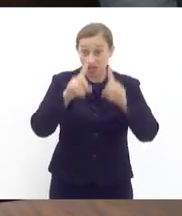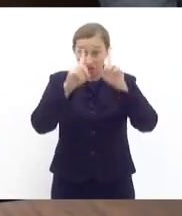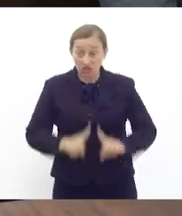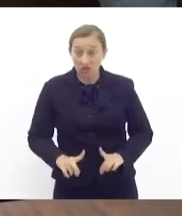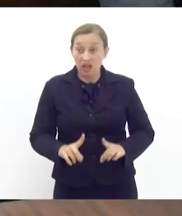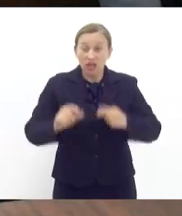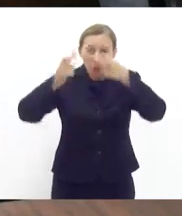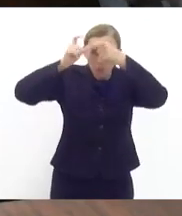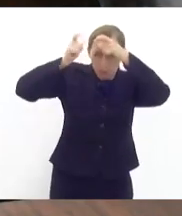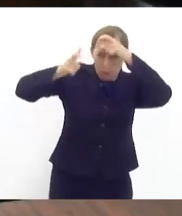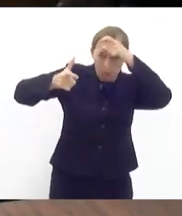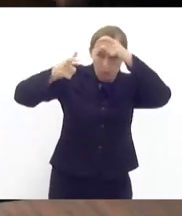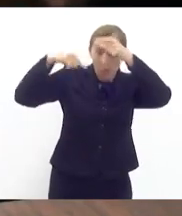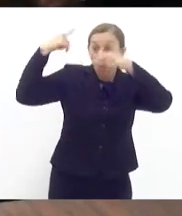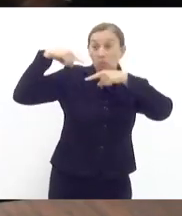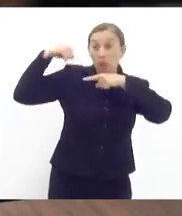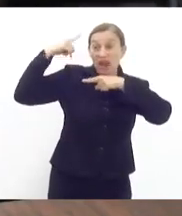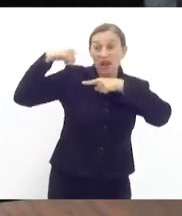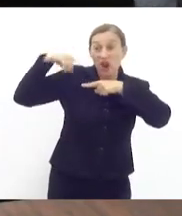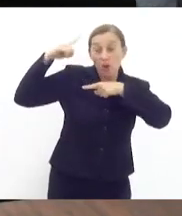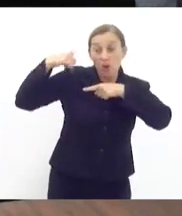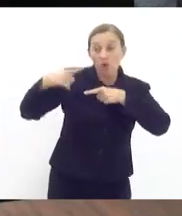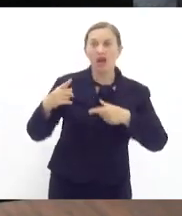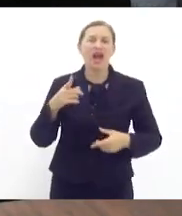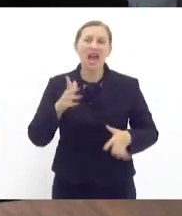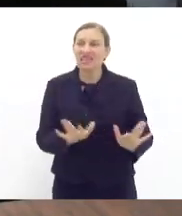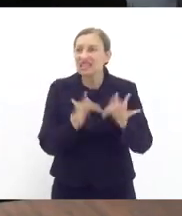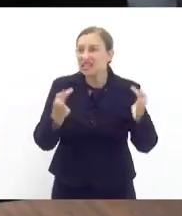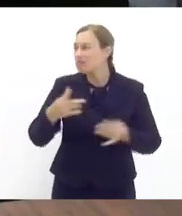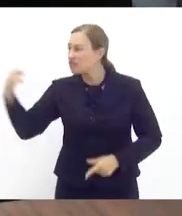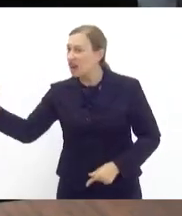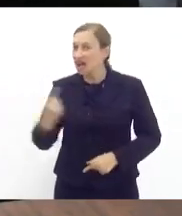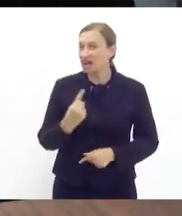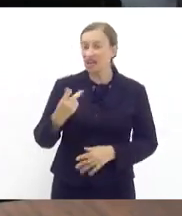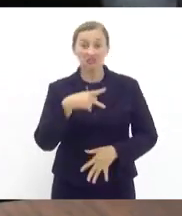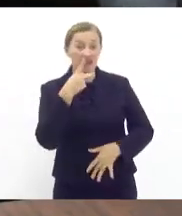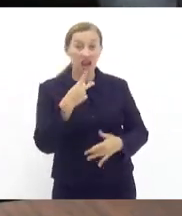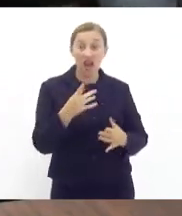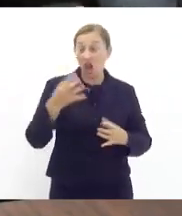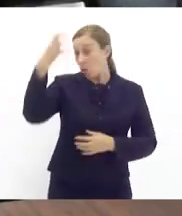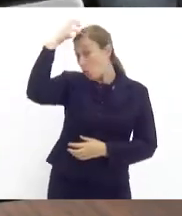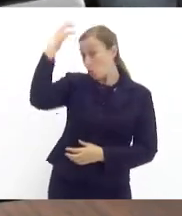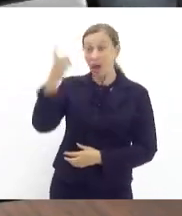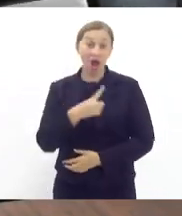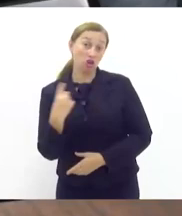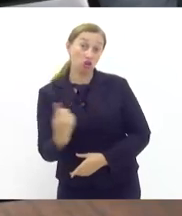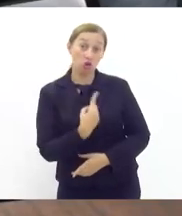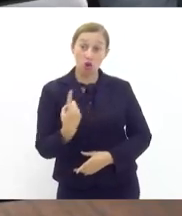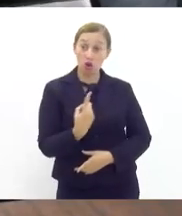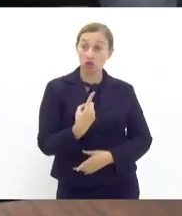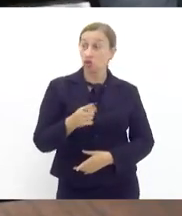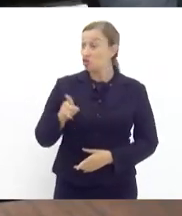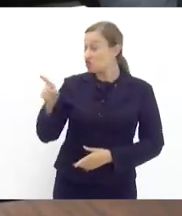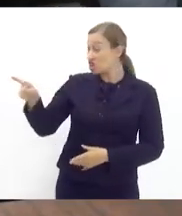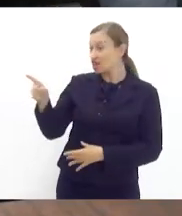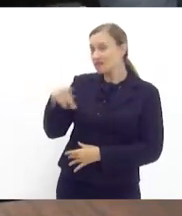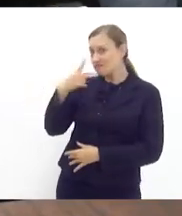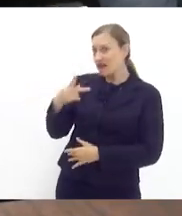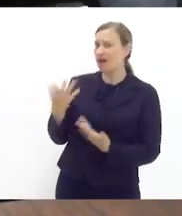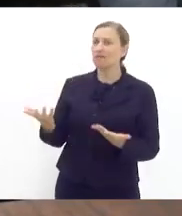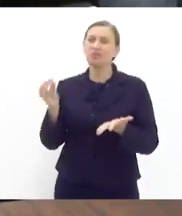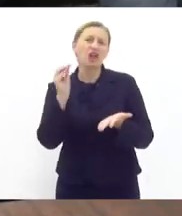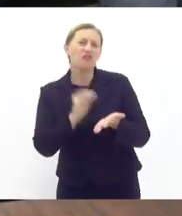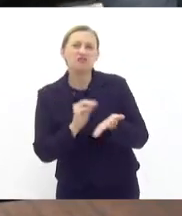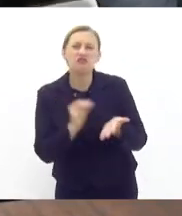parafuso então é muito simples chegar aqui e querer imputar querer culpar a gente daquilo que eles fazem a